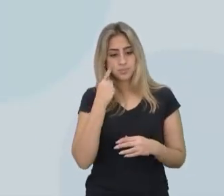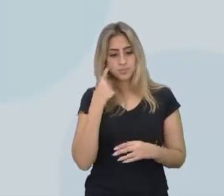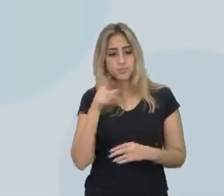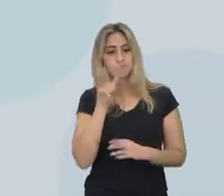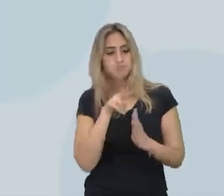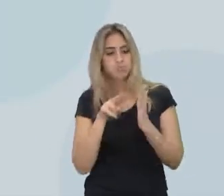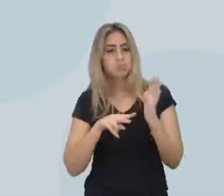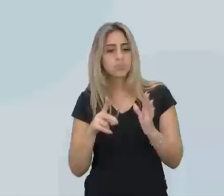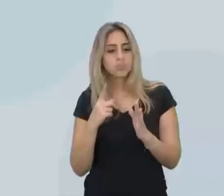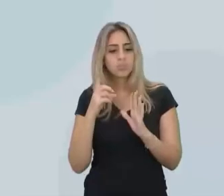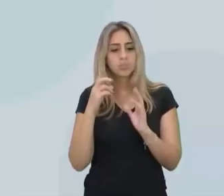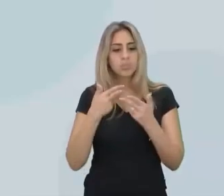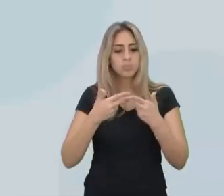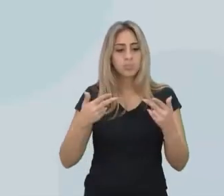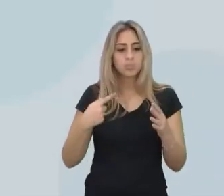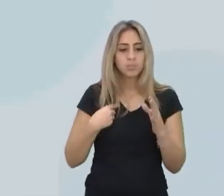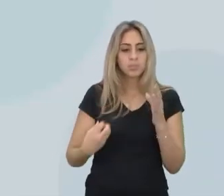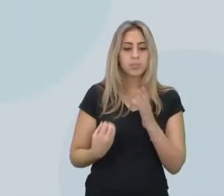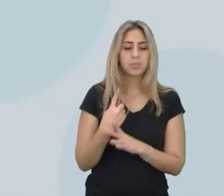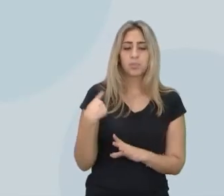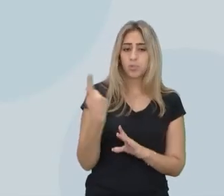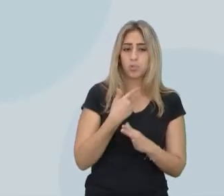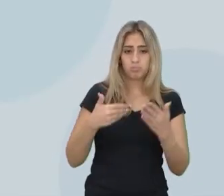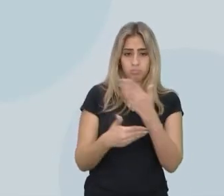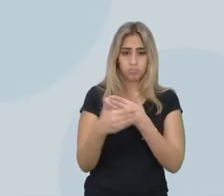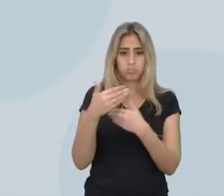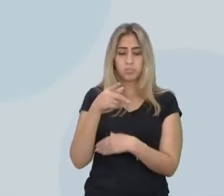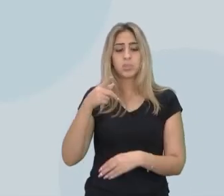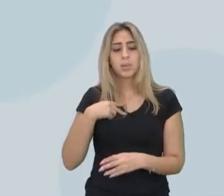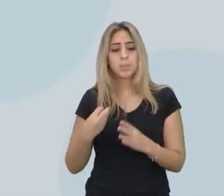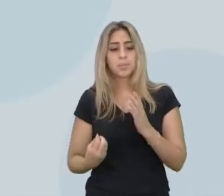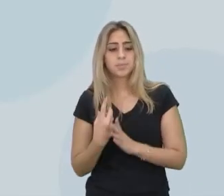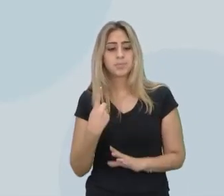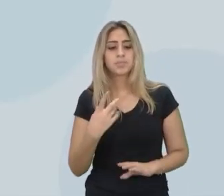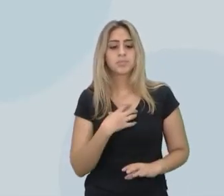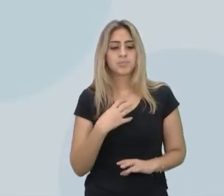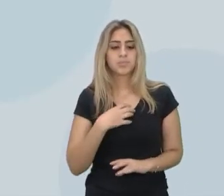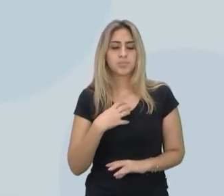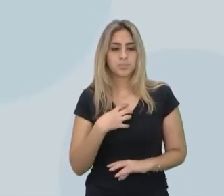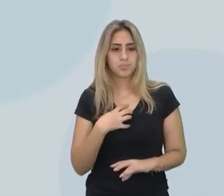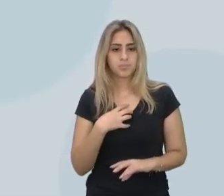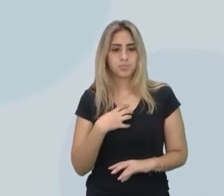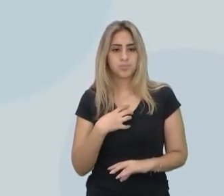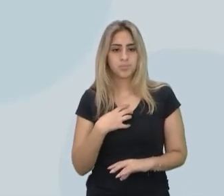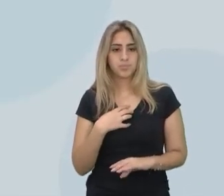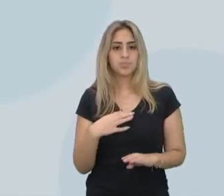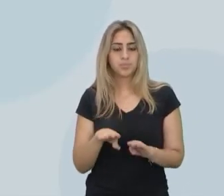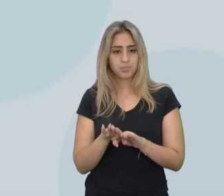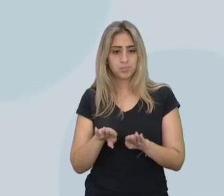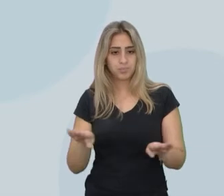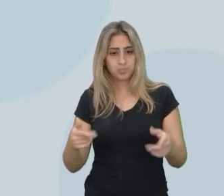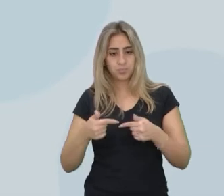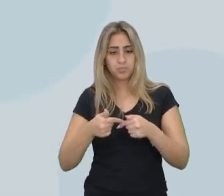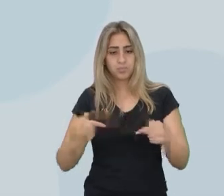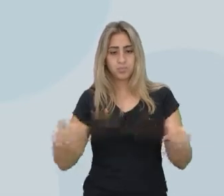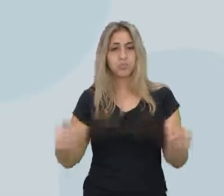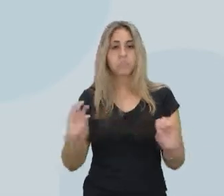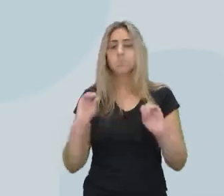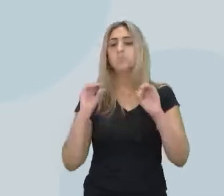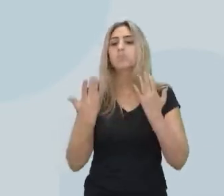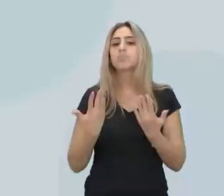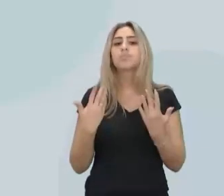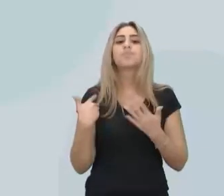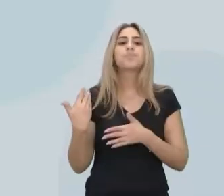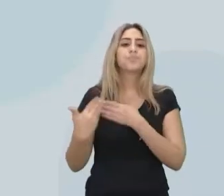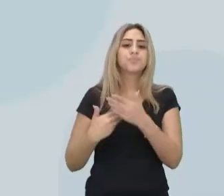a definição que aparece no nosso slide, ela aparece da seguinte maneira. O equilíbrio químico ocorre